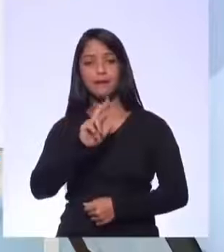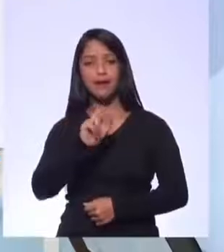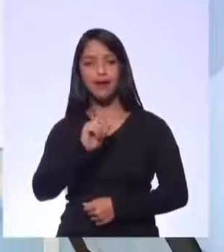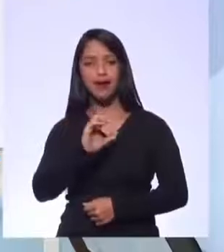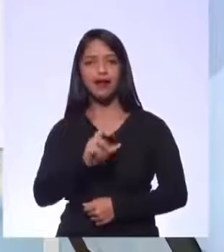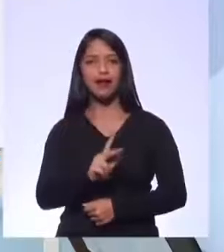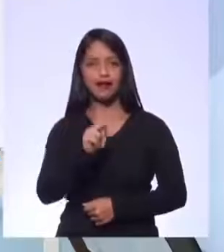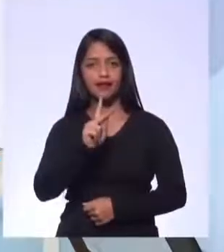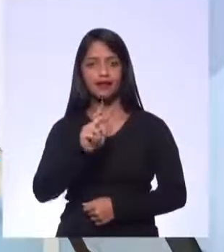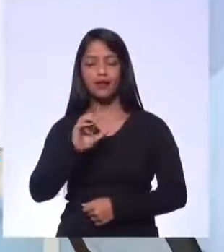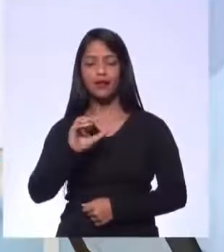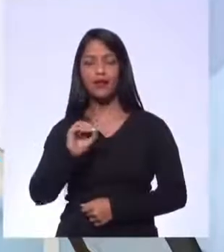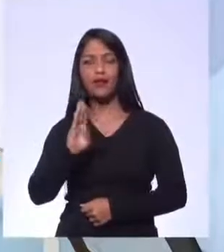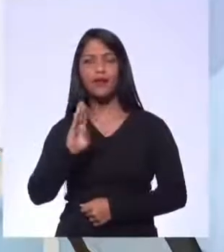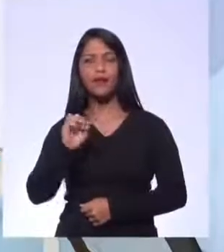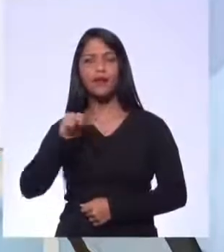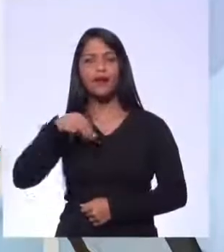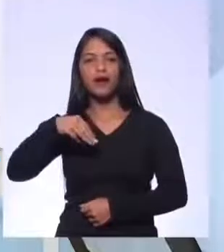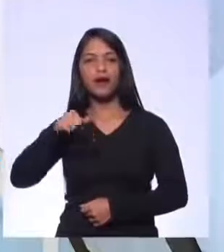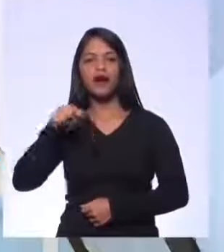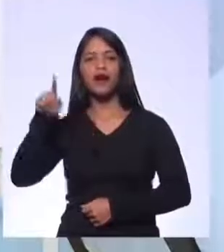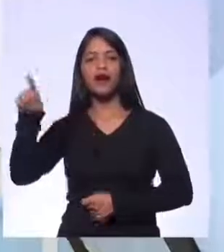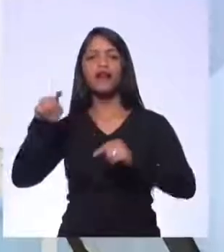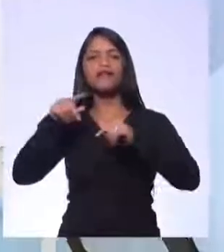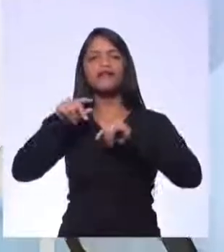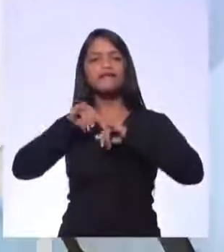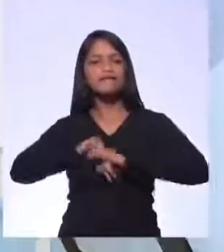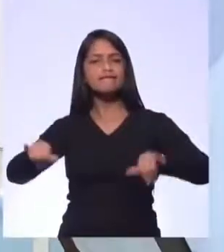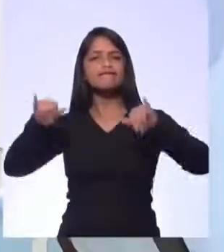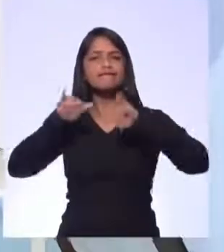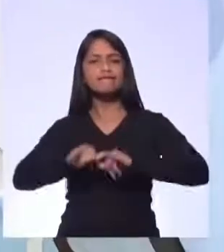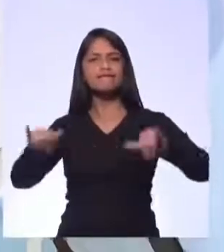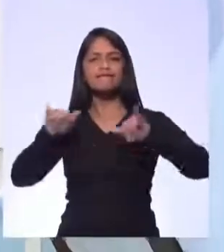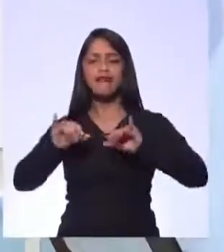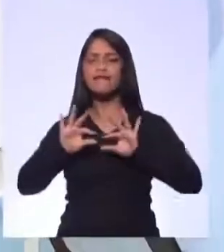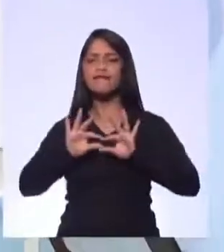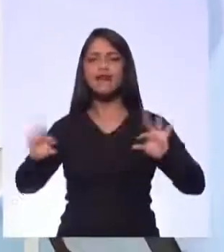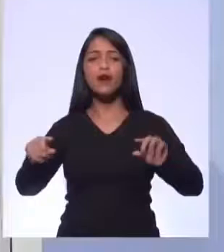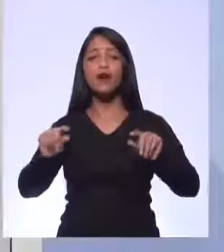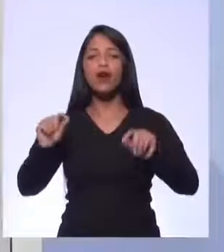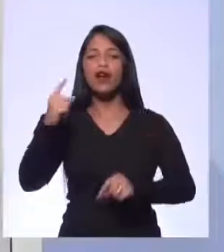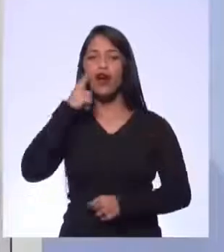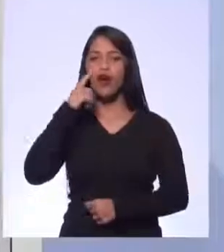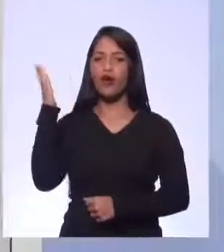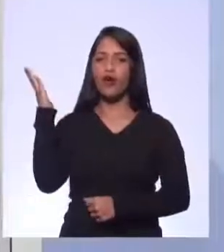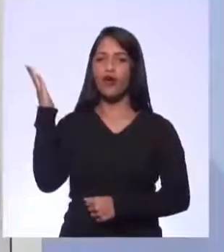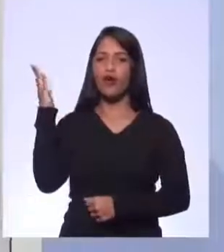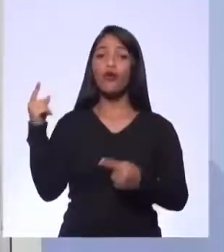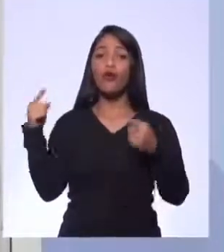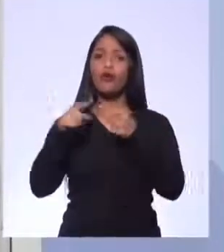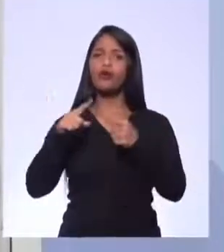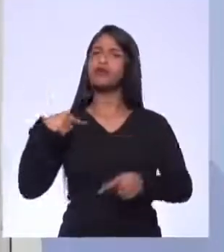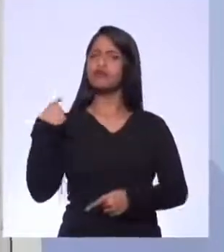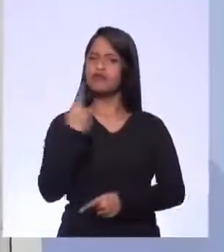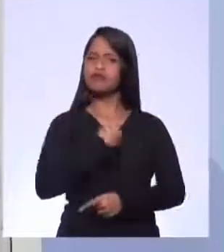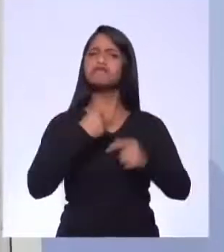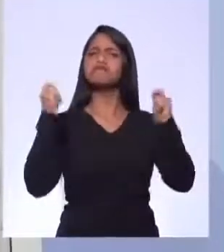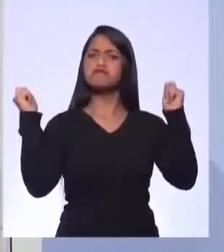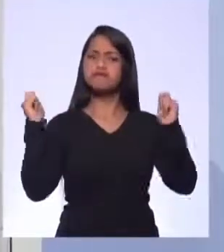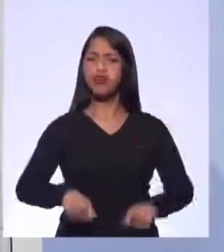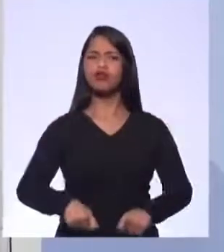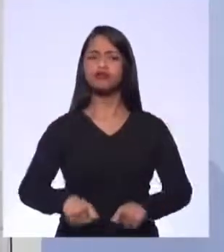slogan. Yes, we can. Nós podemos. Quem era? O